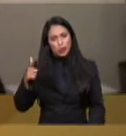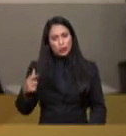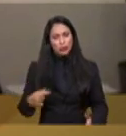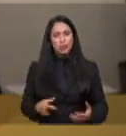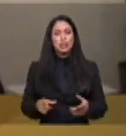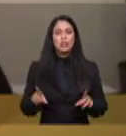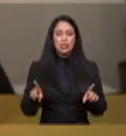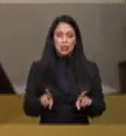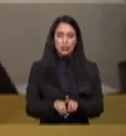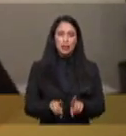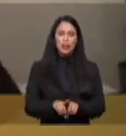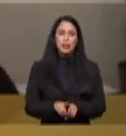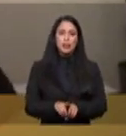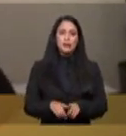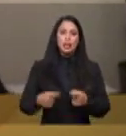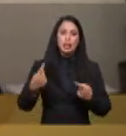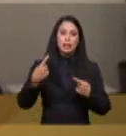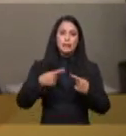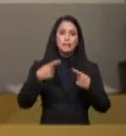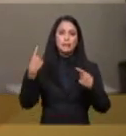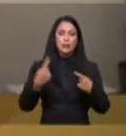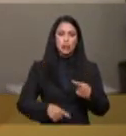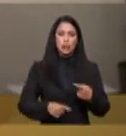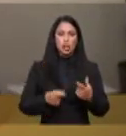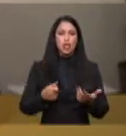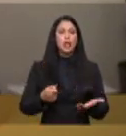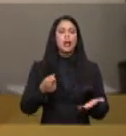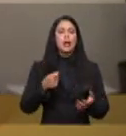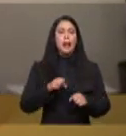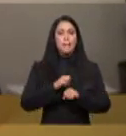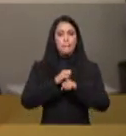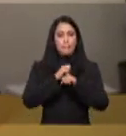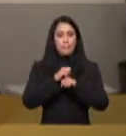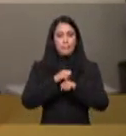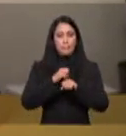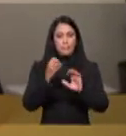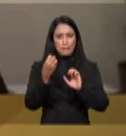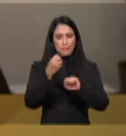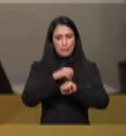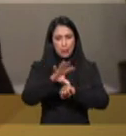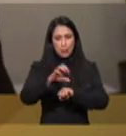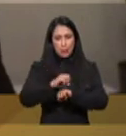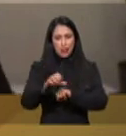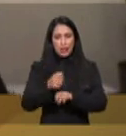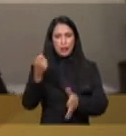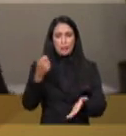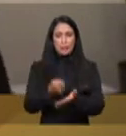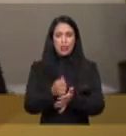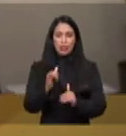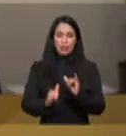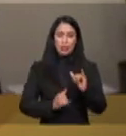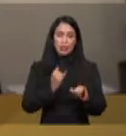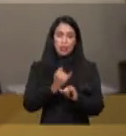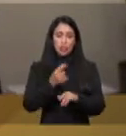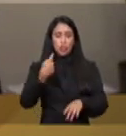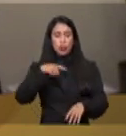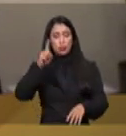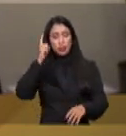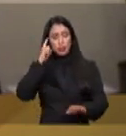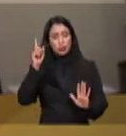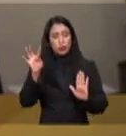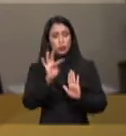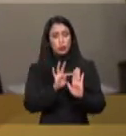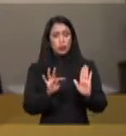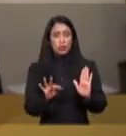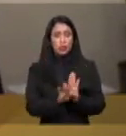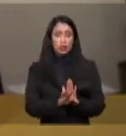acionada para impedir a propaganda paga na internet. Então, penso que o texto legal impugnado nesta